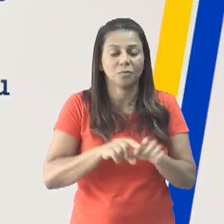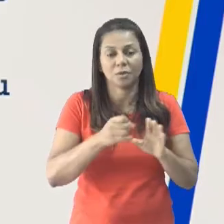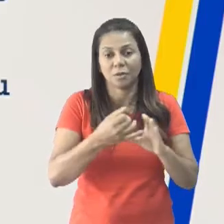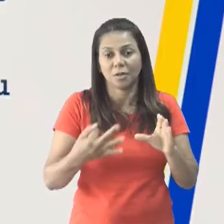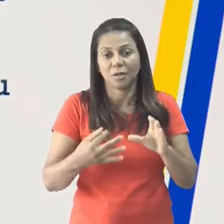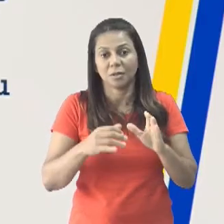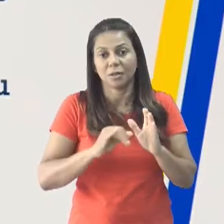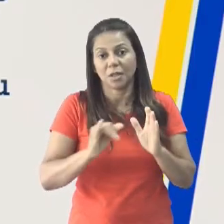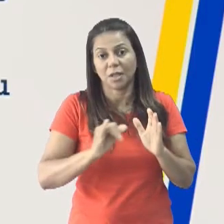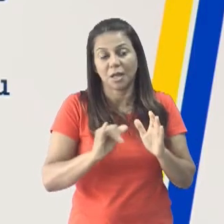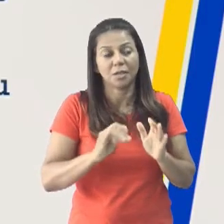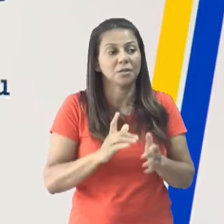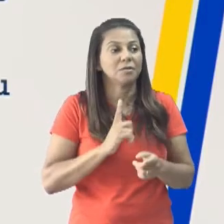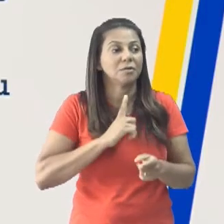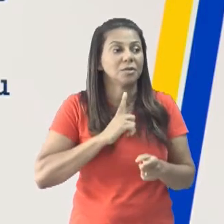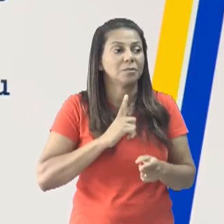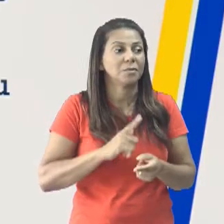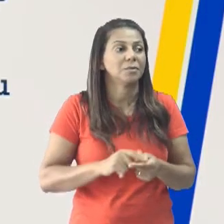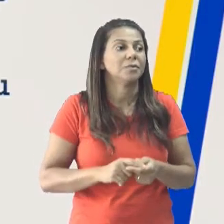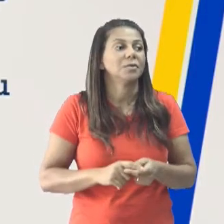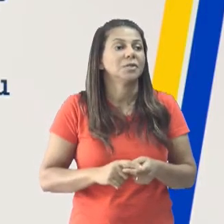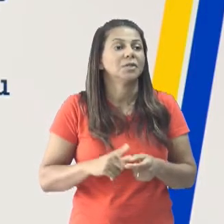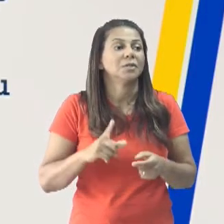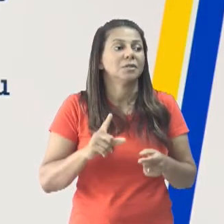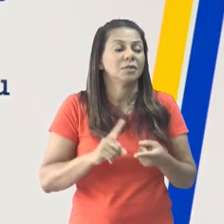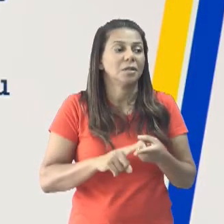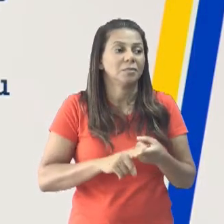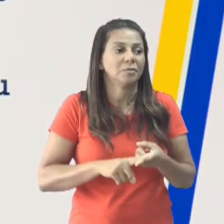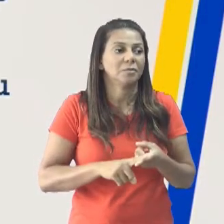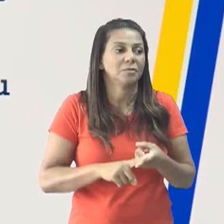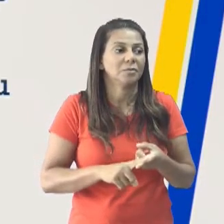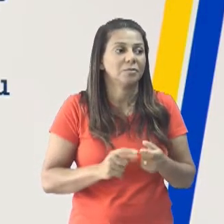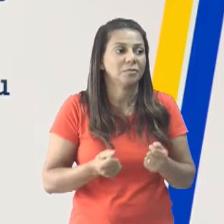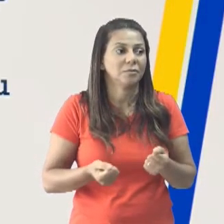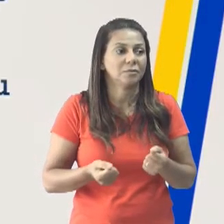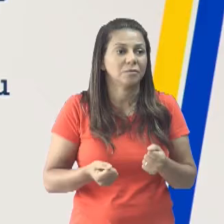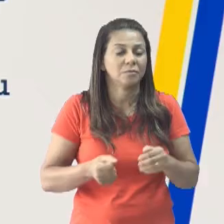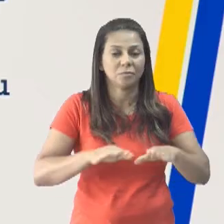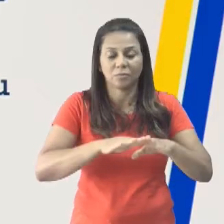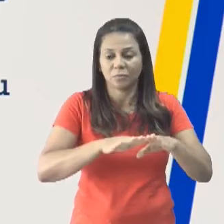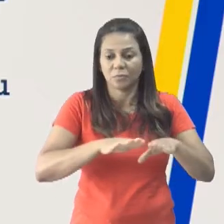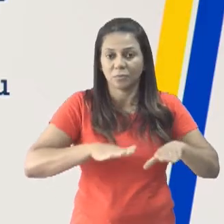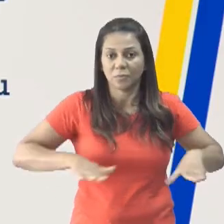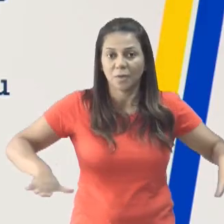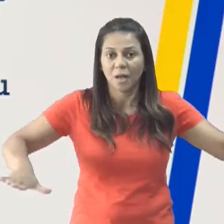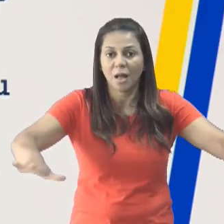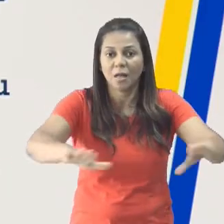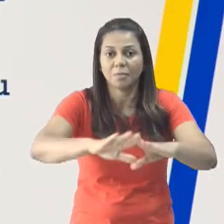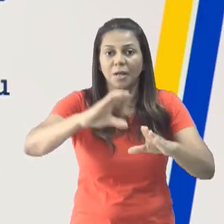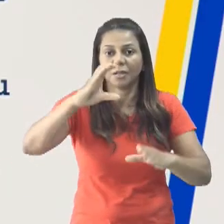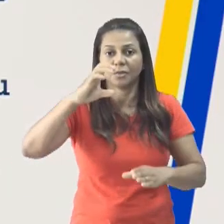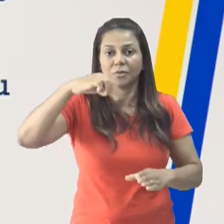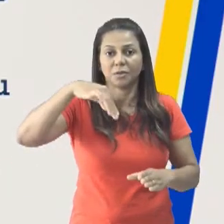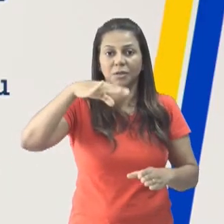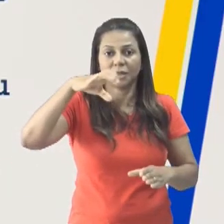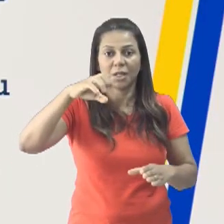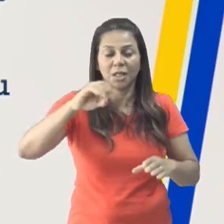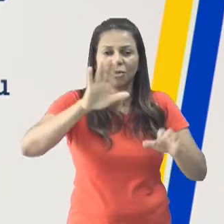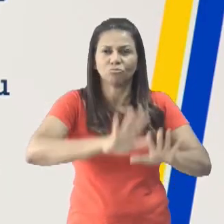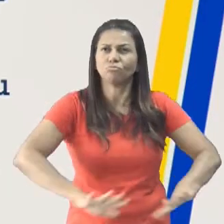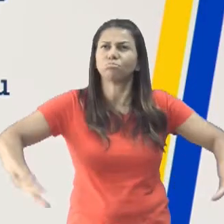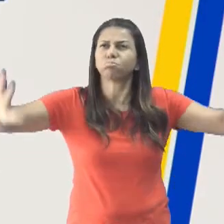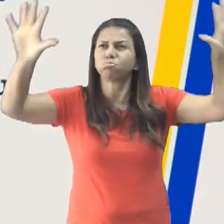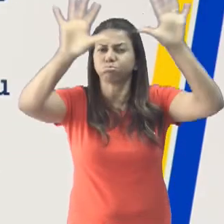narrativa. Os textos dramáticos, além das personagens, são compostos por espaço cênico, o cenário, ele tem